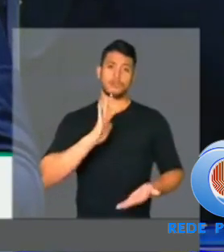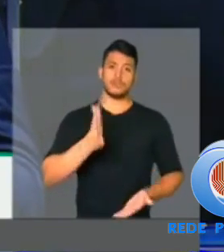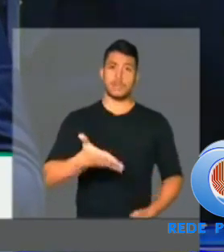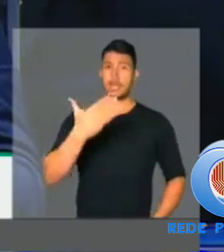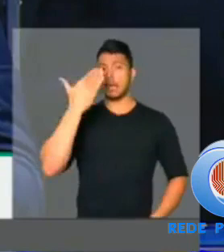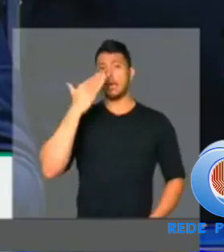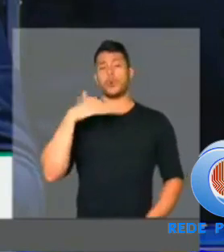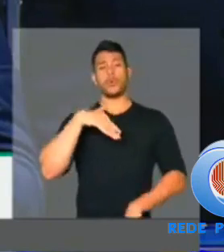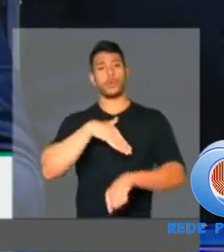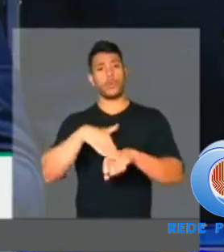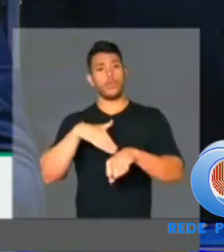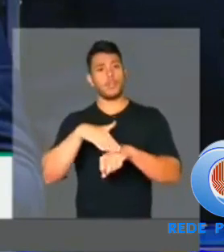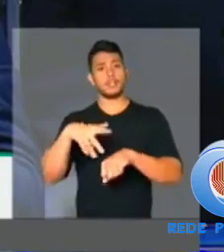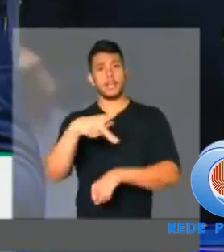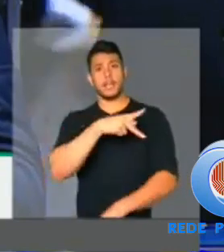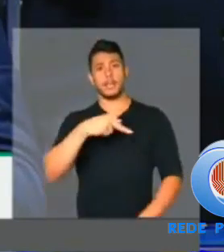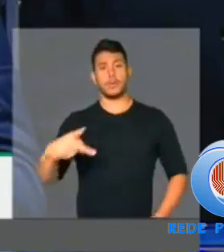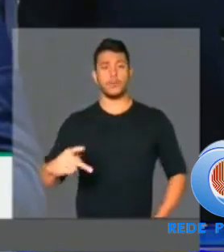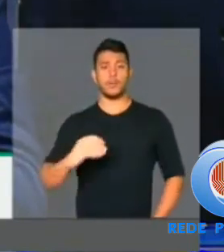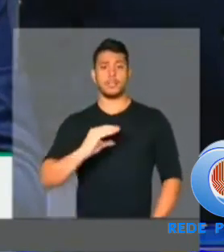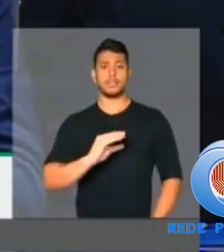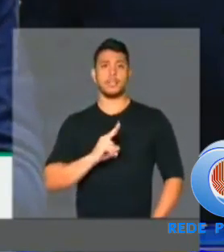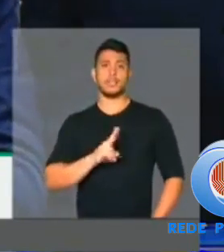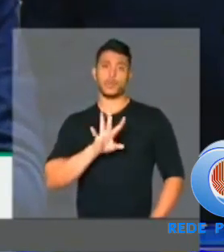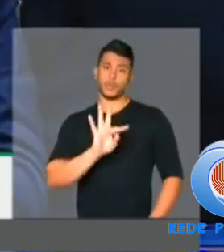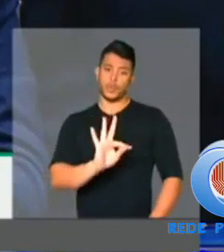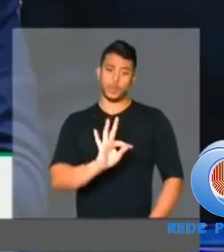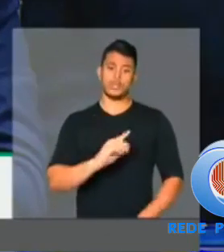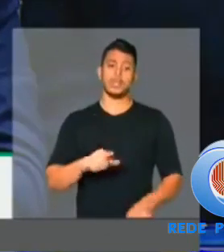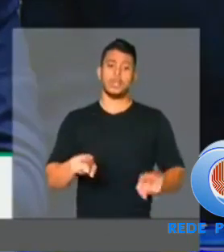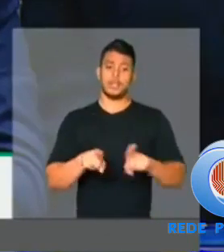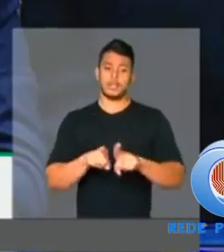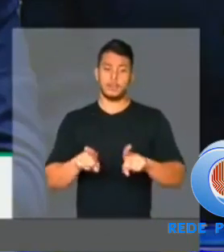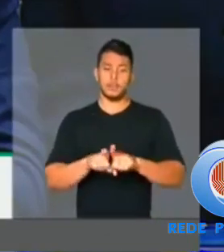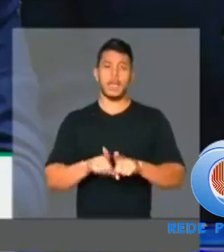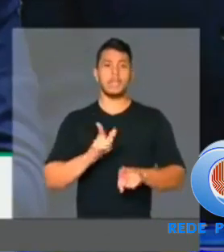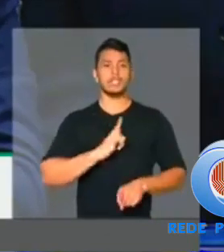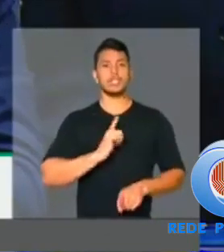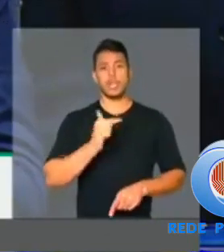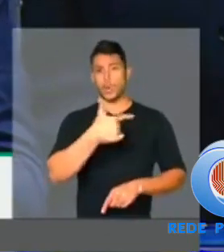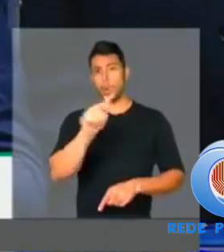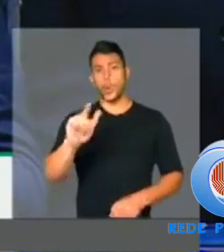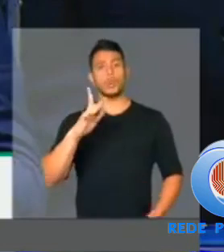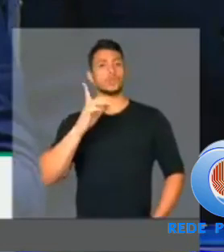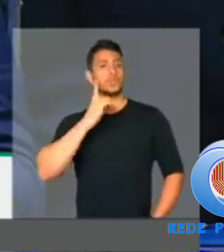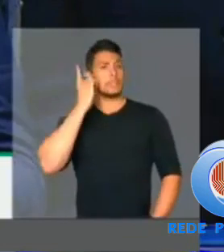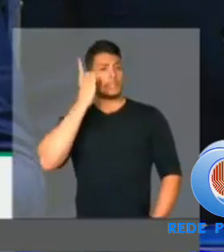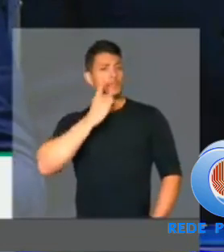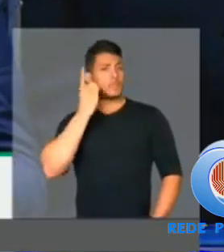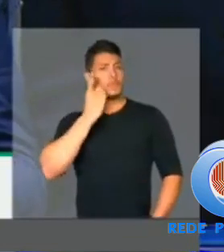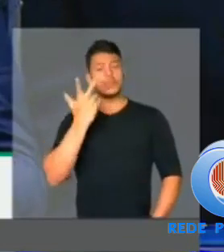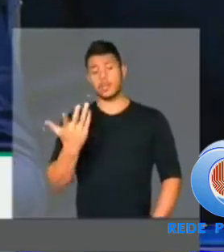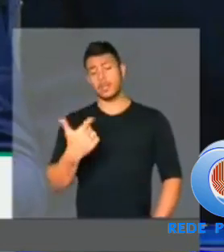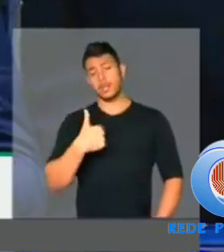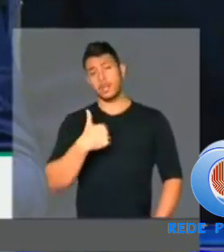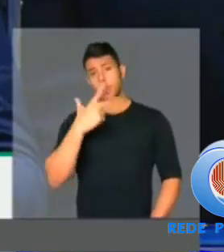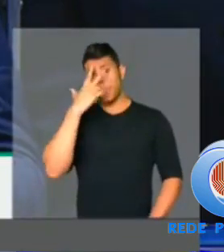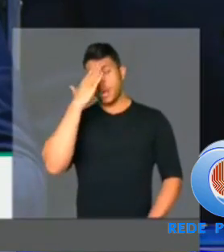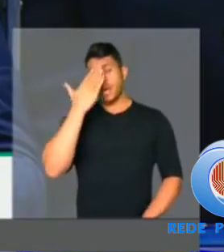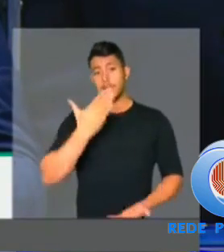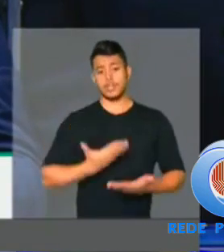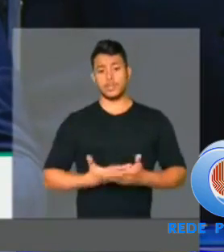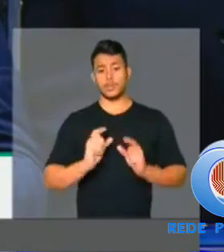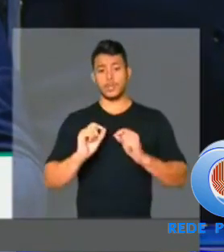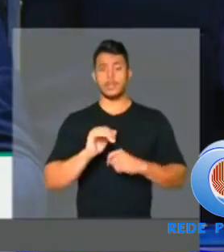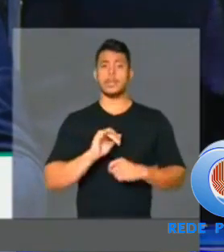eu... Da minha conversa com o deputado Enio, estava presente, a testemunha, junto com o presidente da CUT. Eu acho que